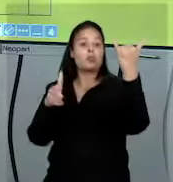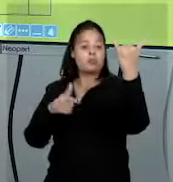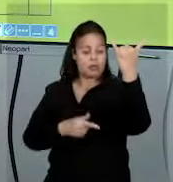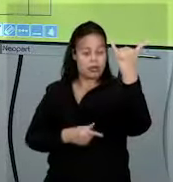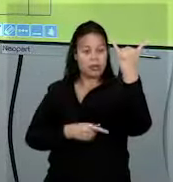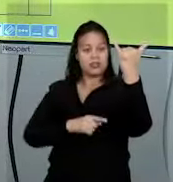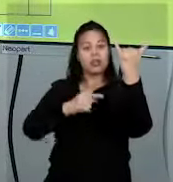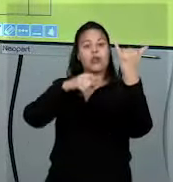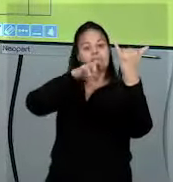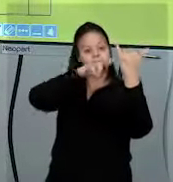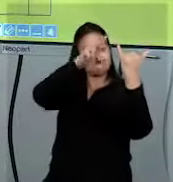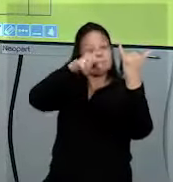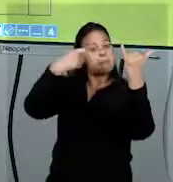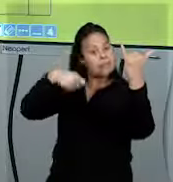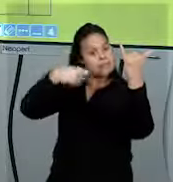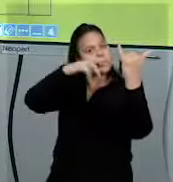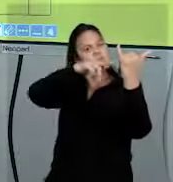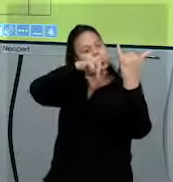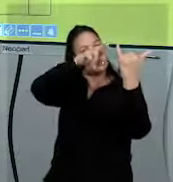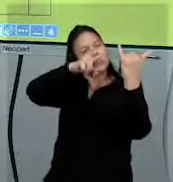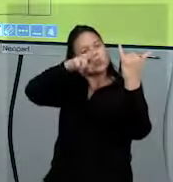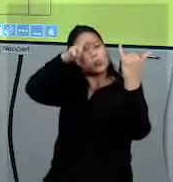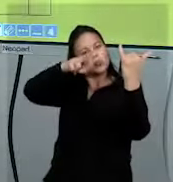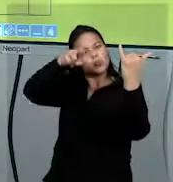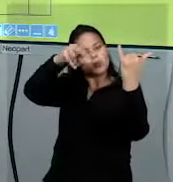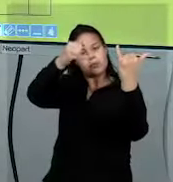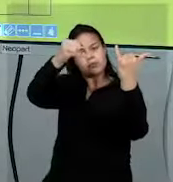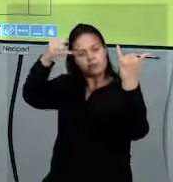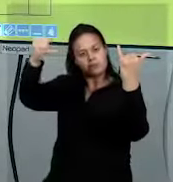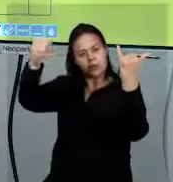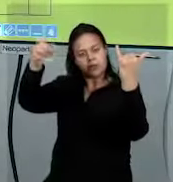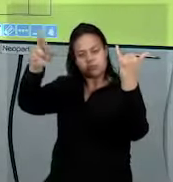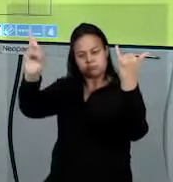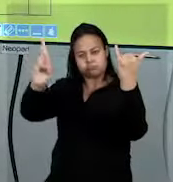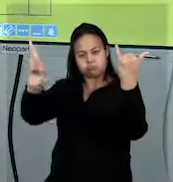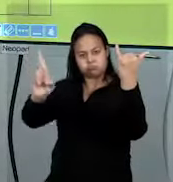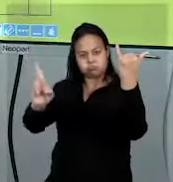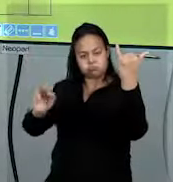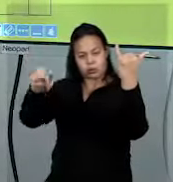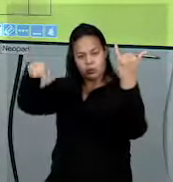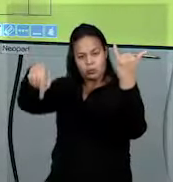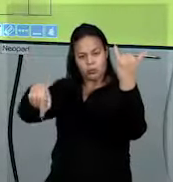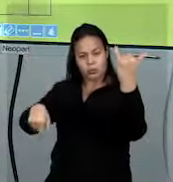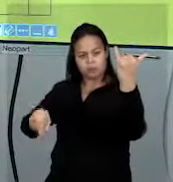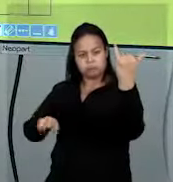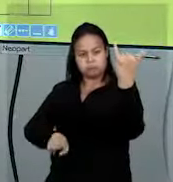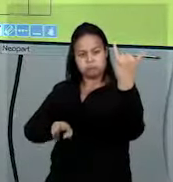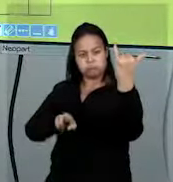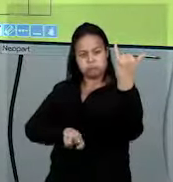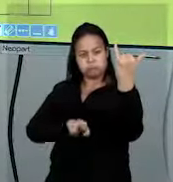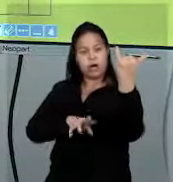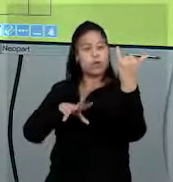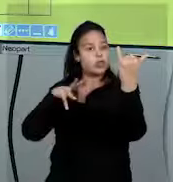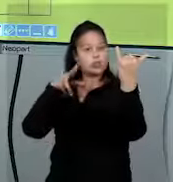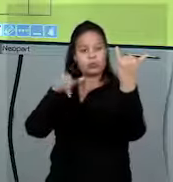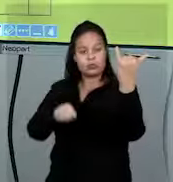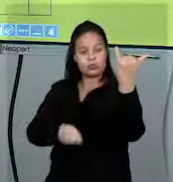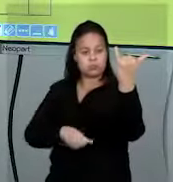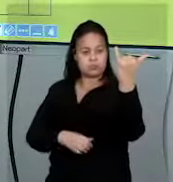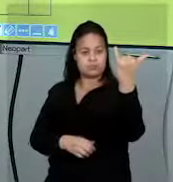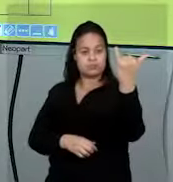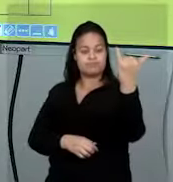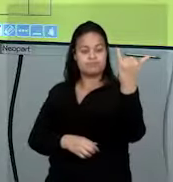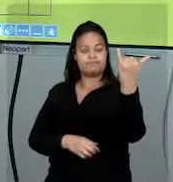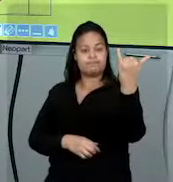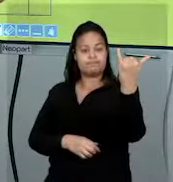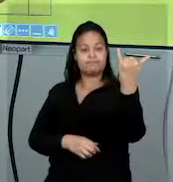completamente pelo resistor R3. Então, a corrente que passa pelo resistor R3 é a corrente total. Quando